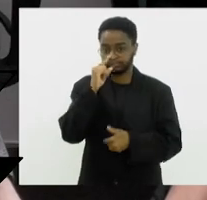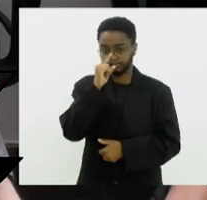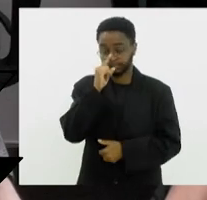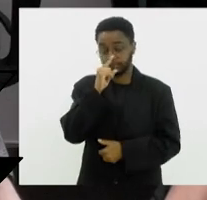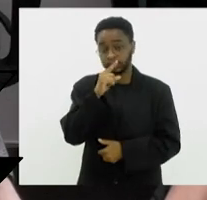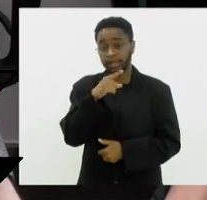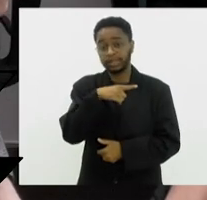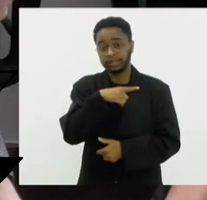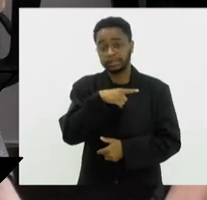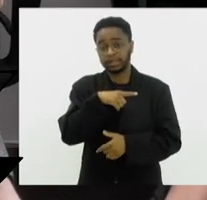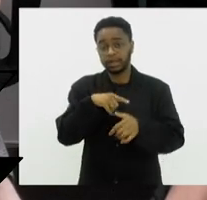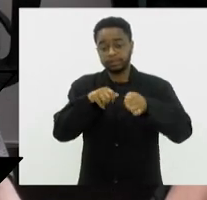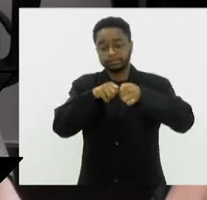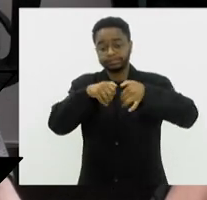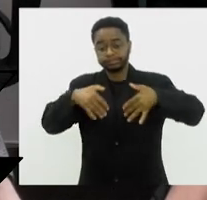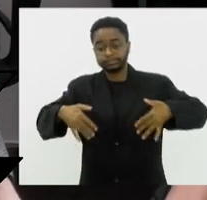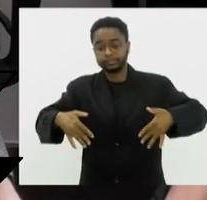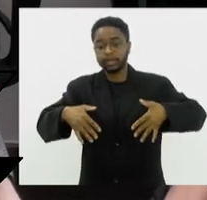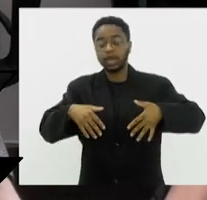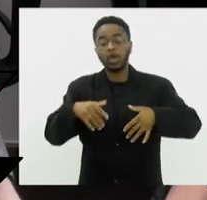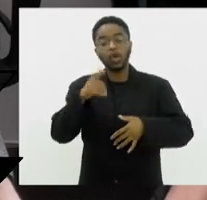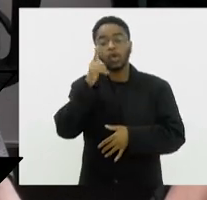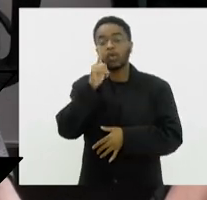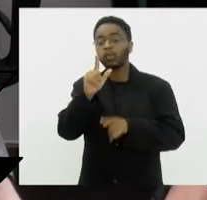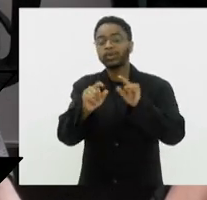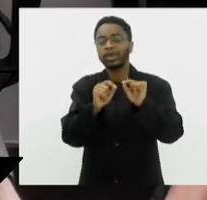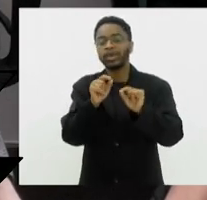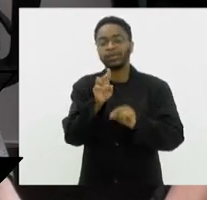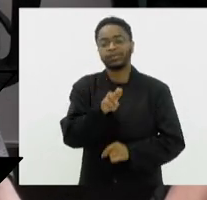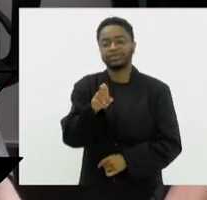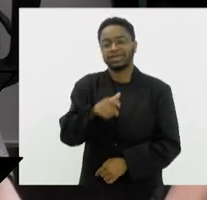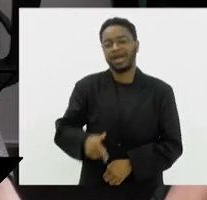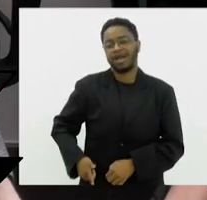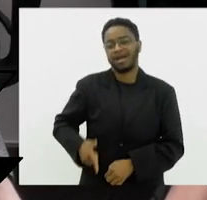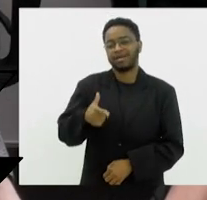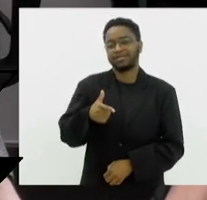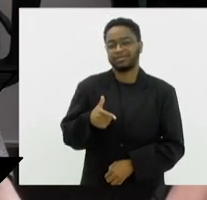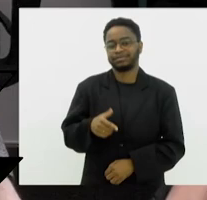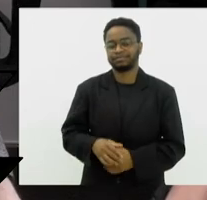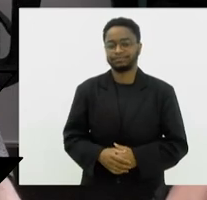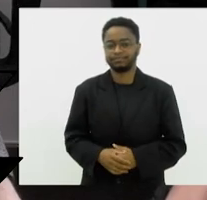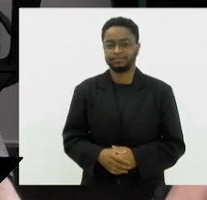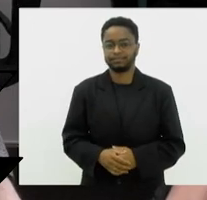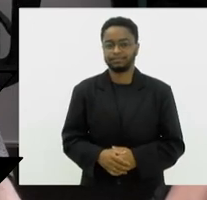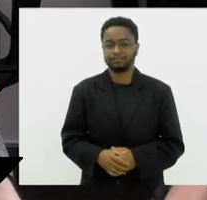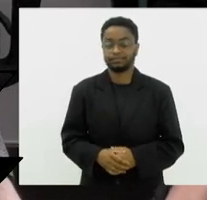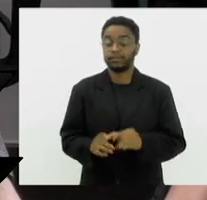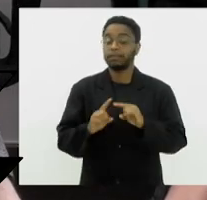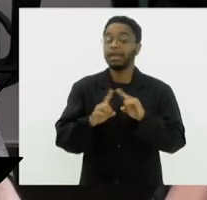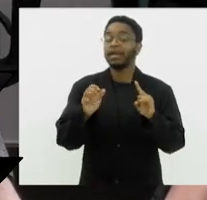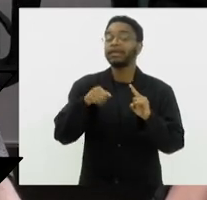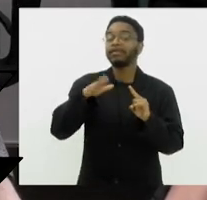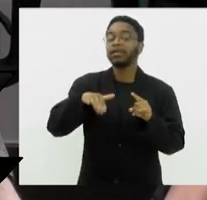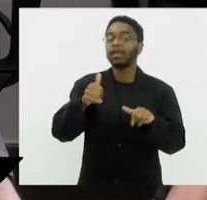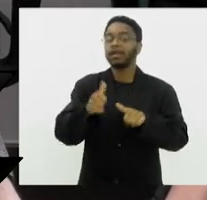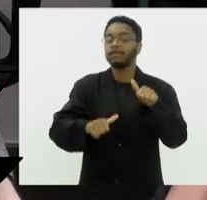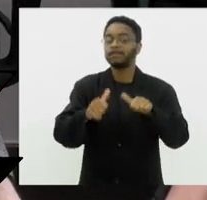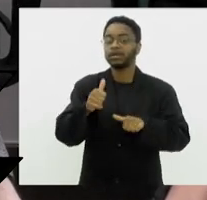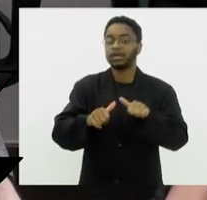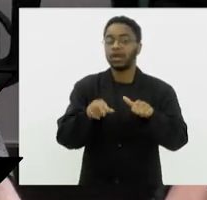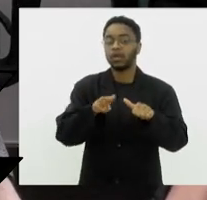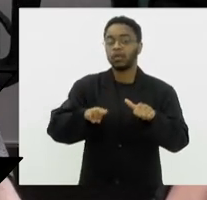para você conseguir o porte de arma. Ora, mas quem examina o porte de arma,